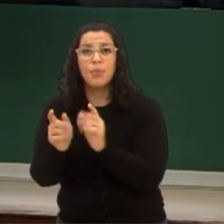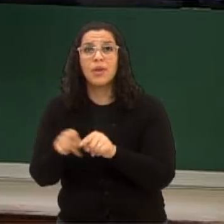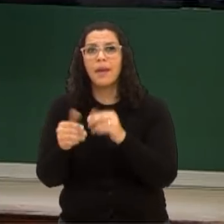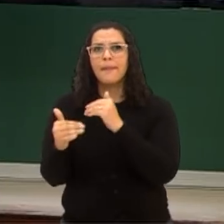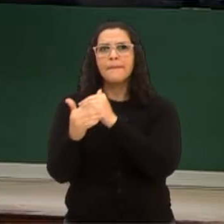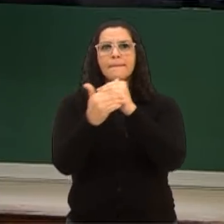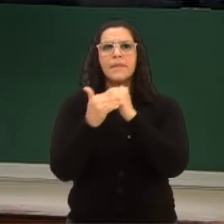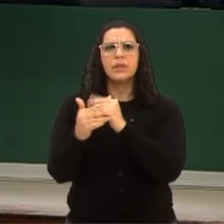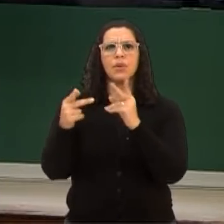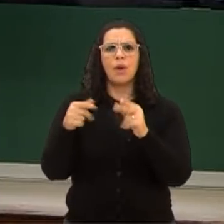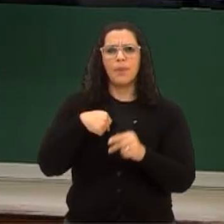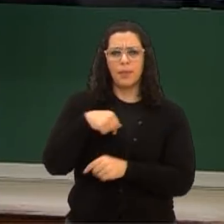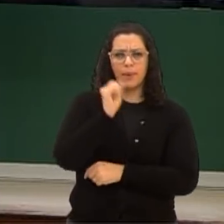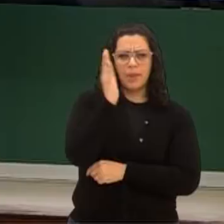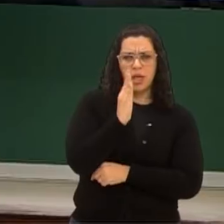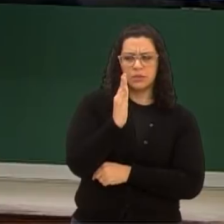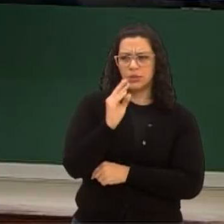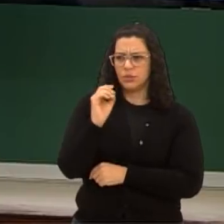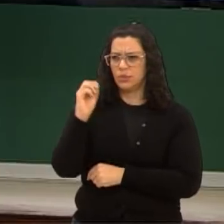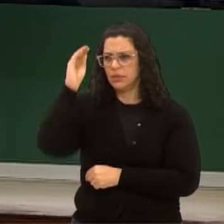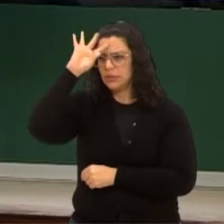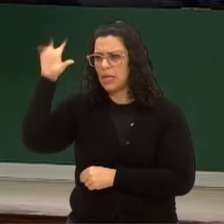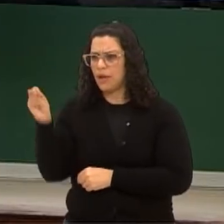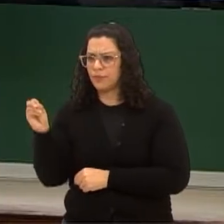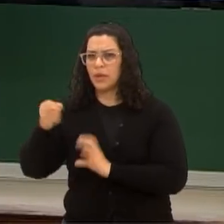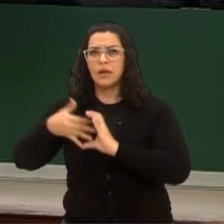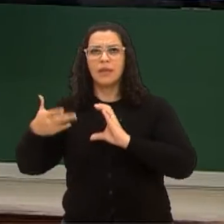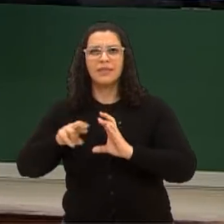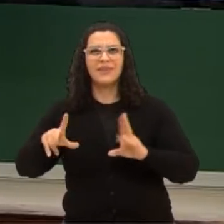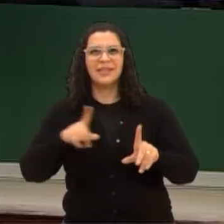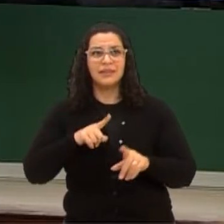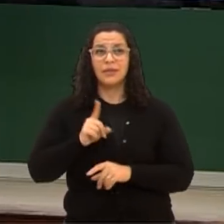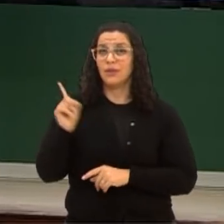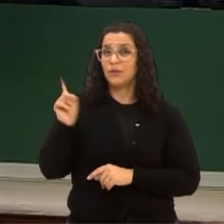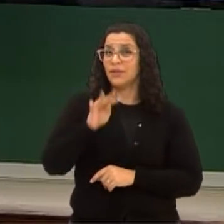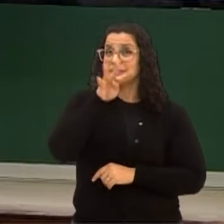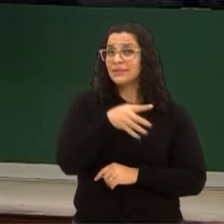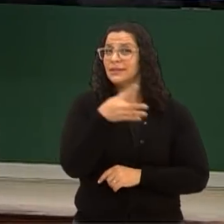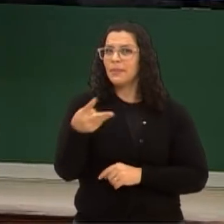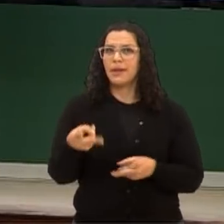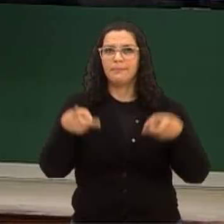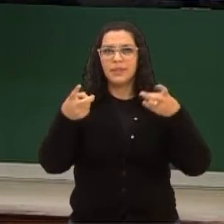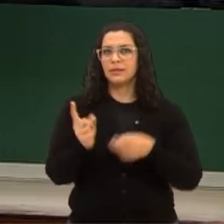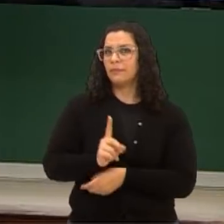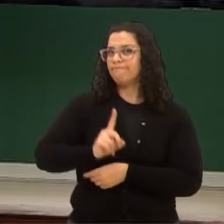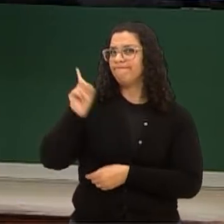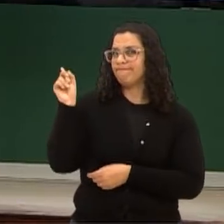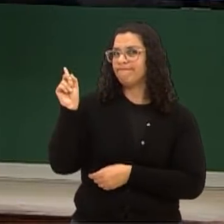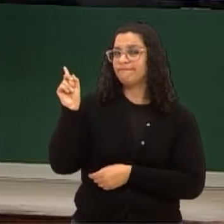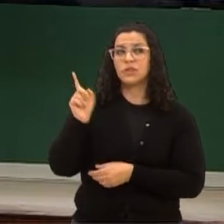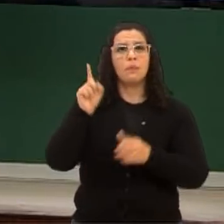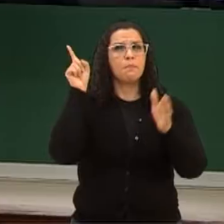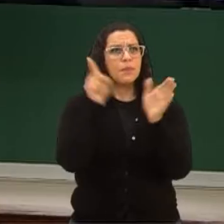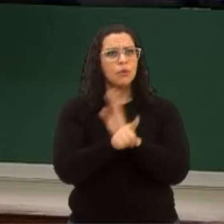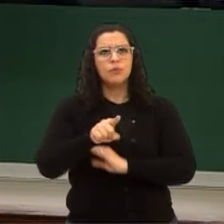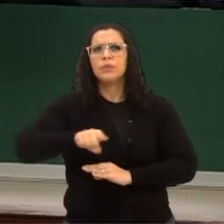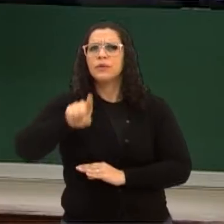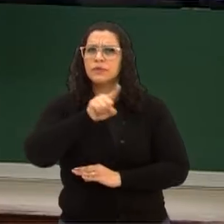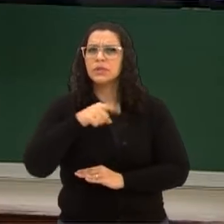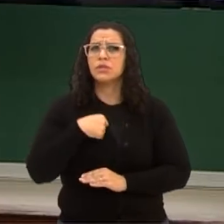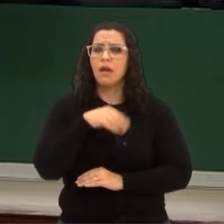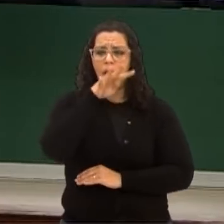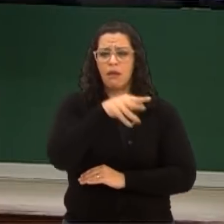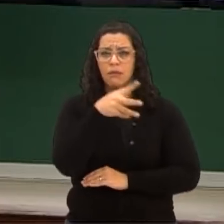mesmo grupo países com características muito diferentes, que é o que a gente percebe aqui, né? Quando eu faço essa pergunta para vocês.